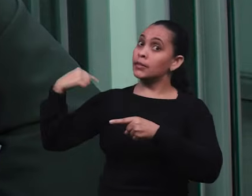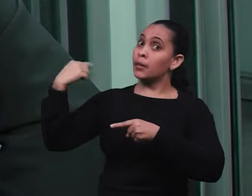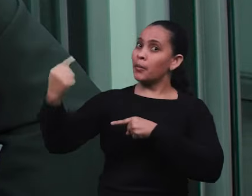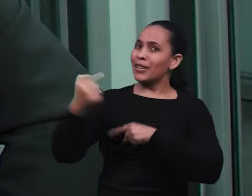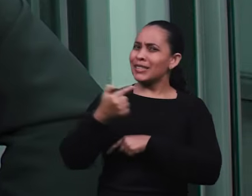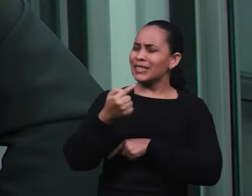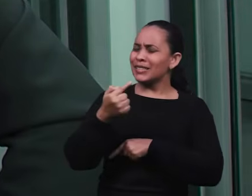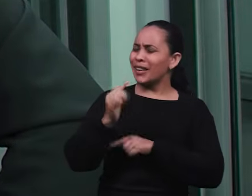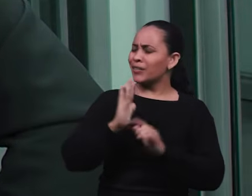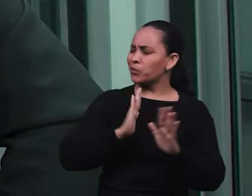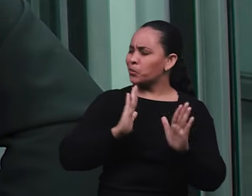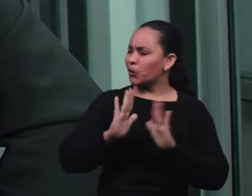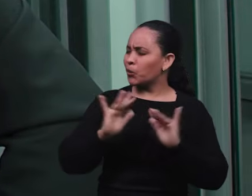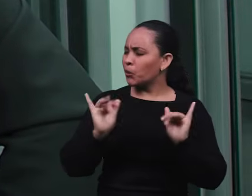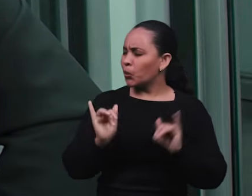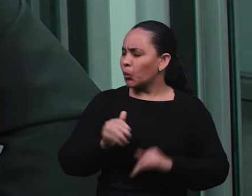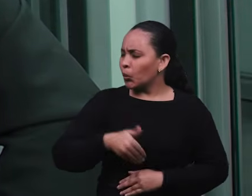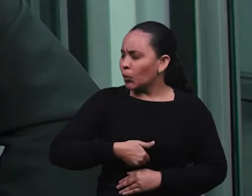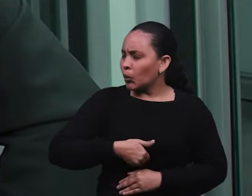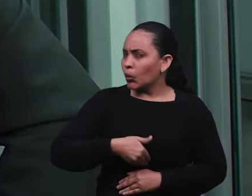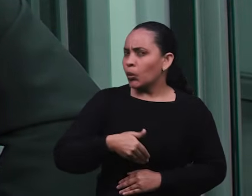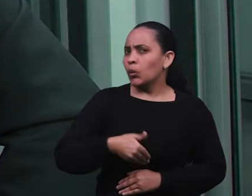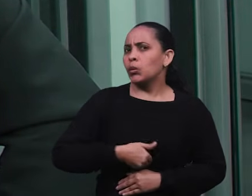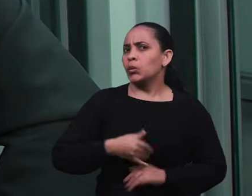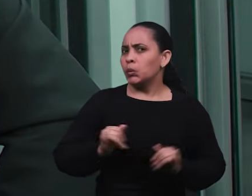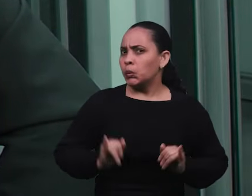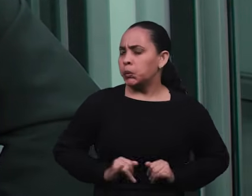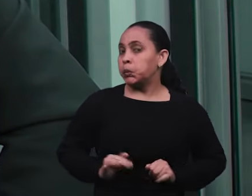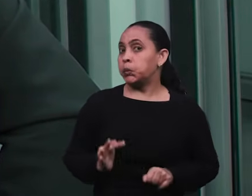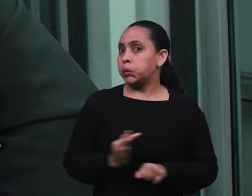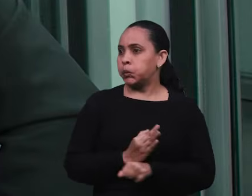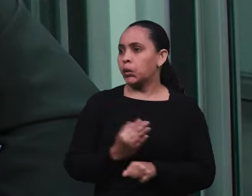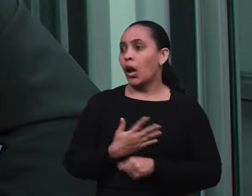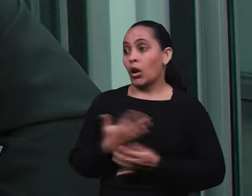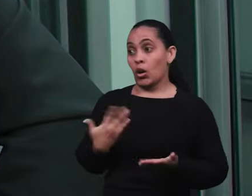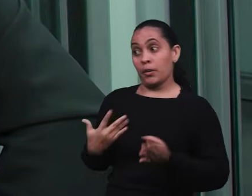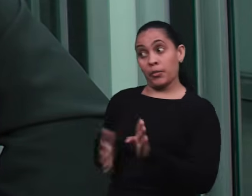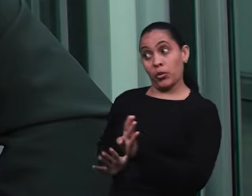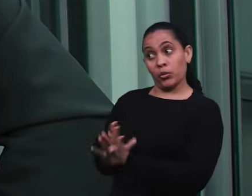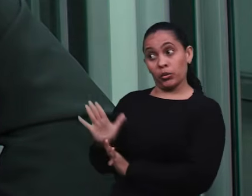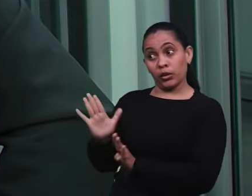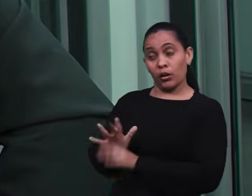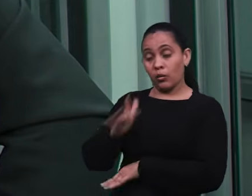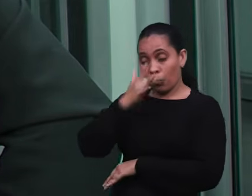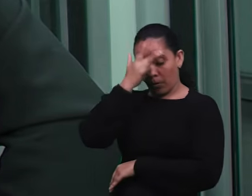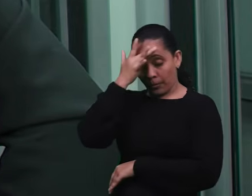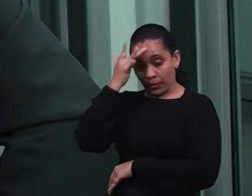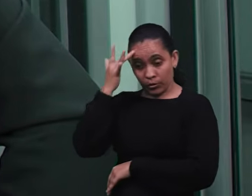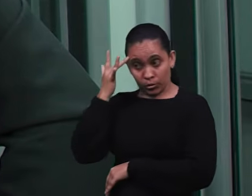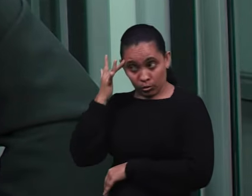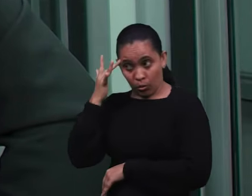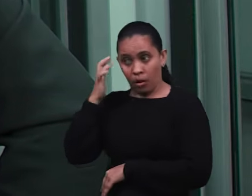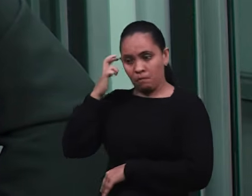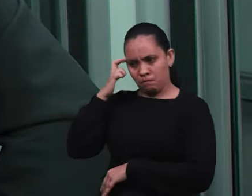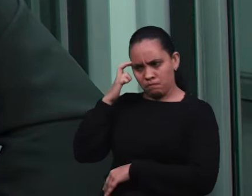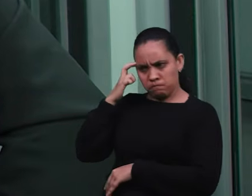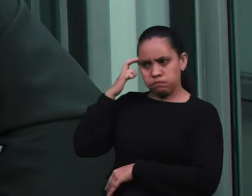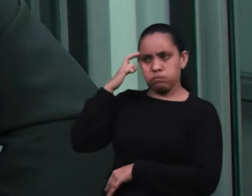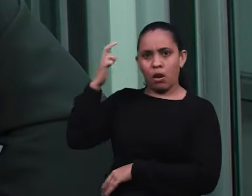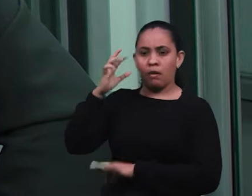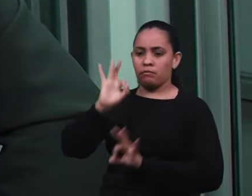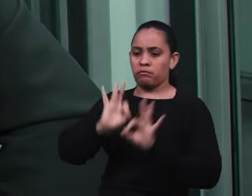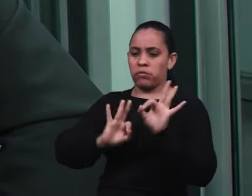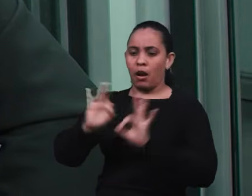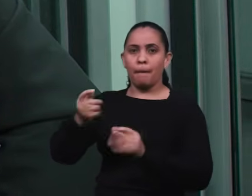fome, de falta de alimento. Então, faraó, meu conselho é uma pessoa capacitada